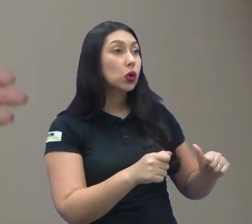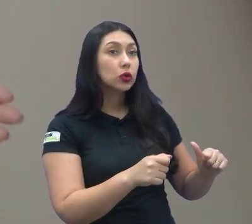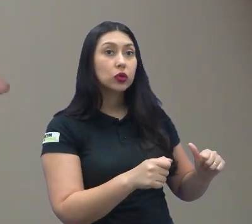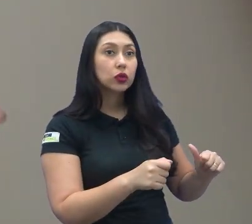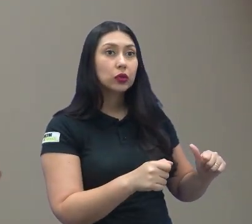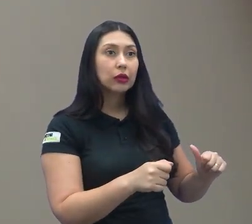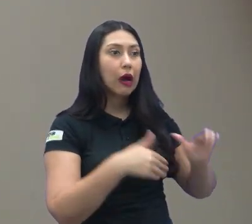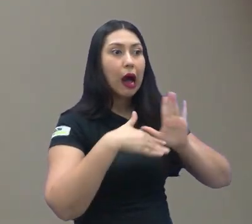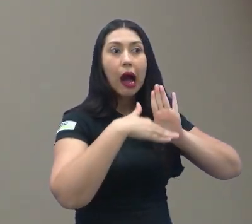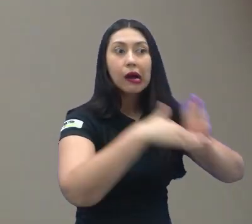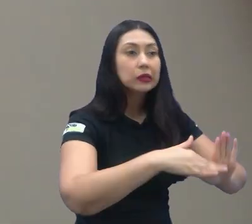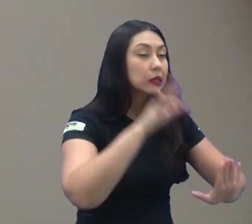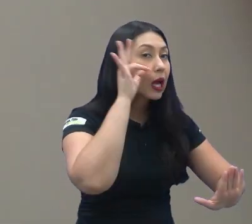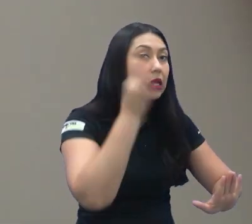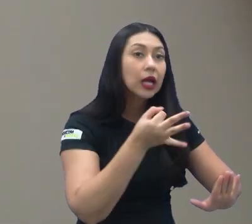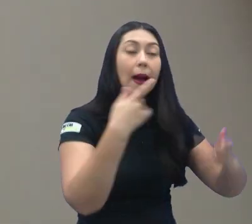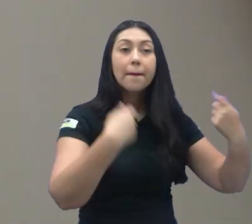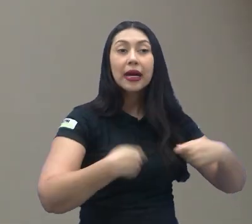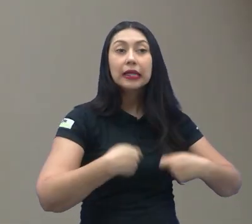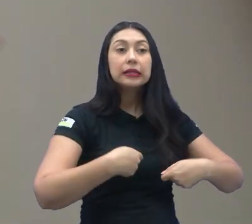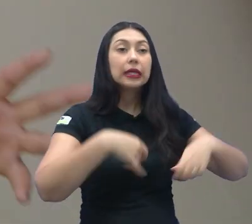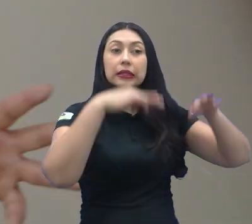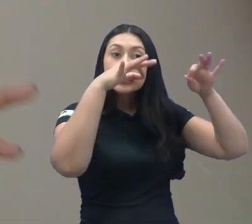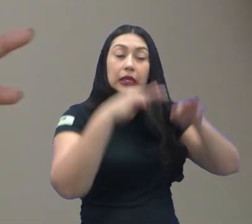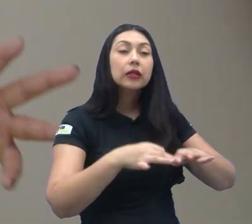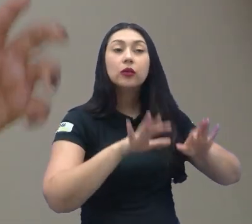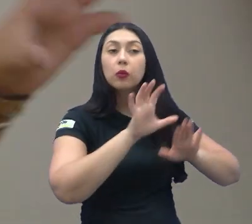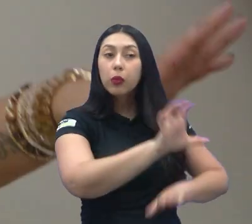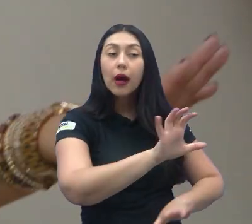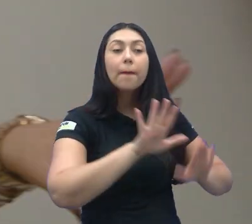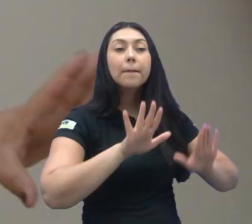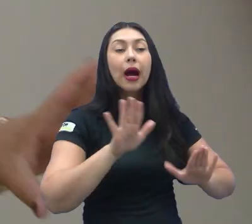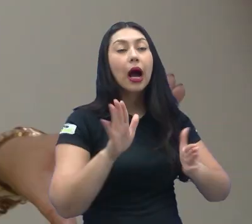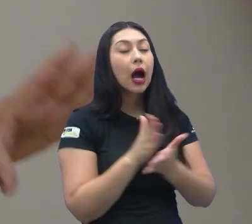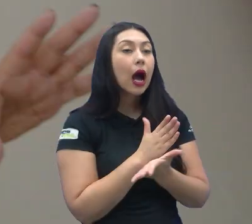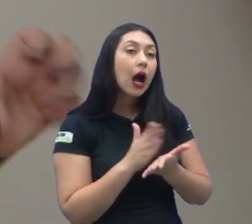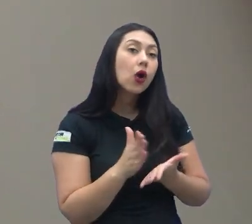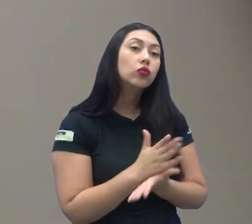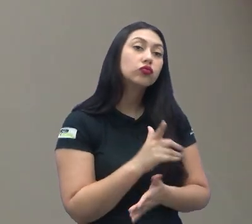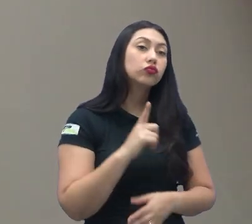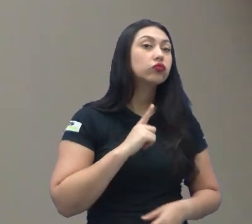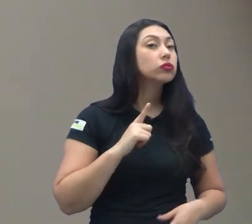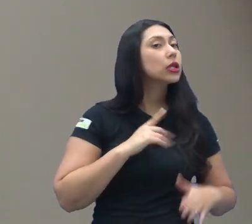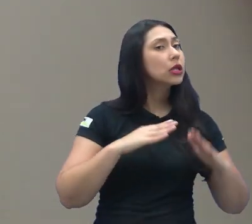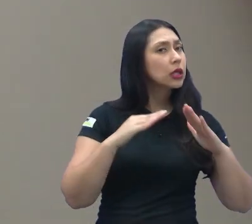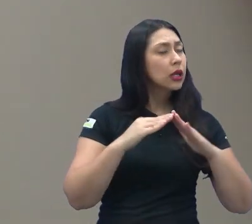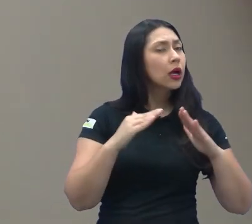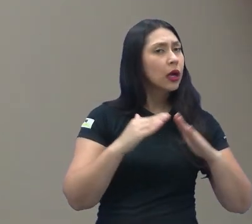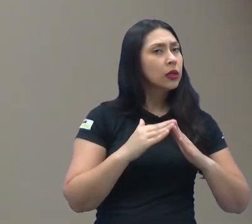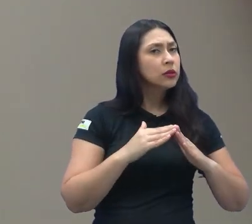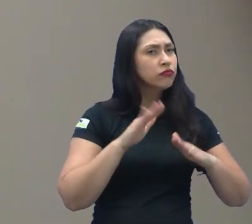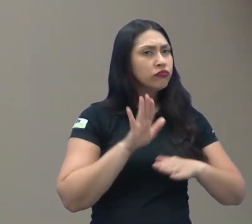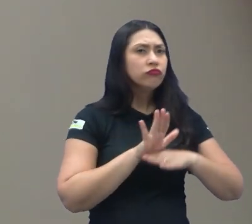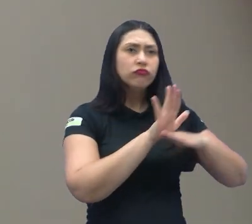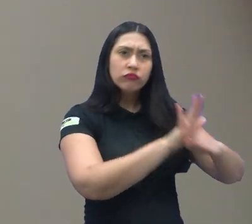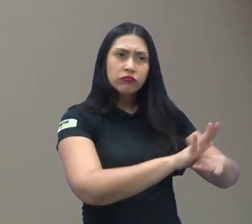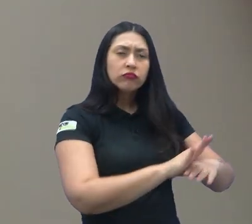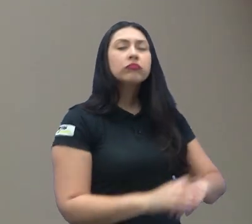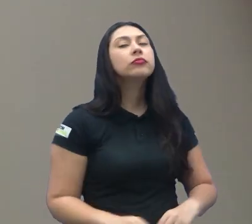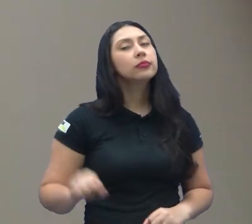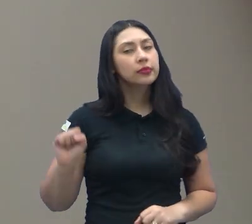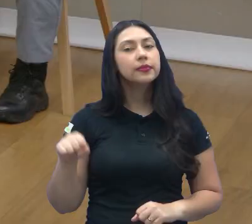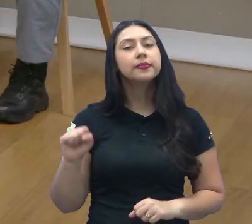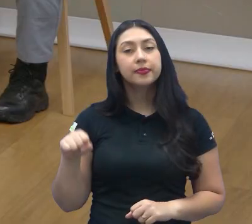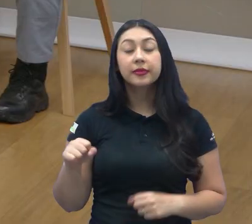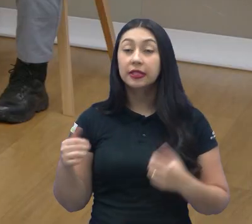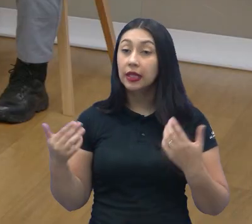os equipamentos de primeiros socorros tem que ter exatamente isso, mas alguns elementos que a gente pode ajudar ali no caso de um acidente em casa. Sim, sim, sem problema.